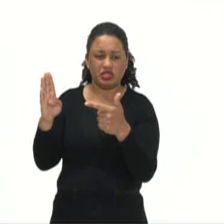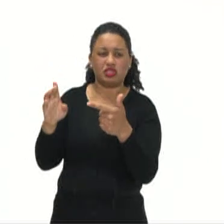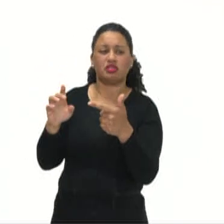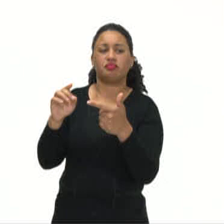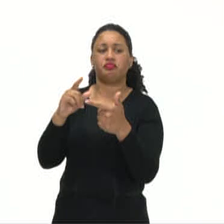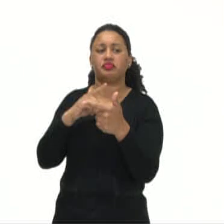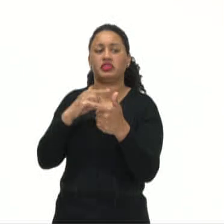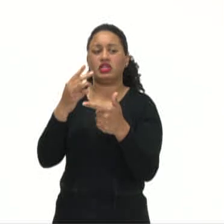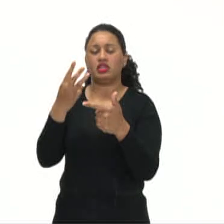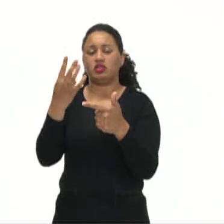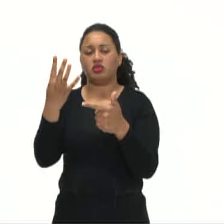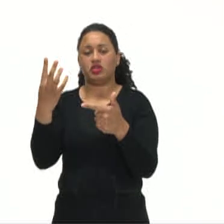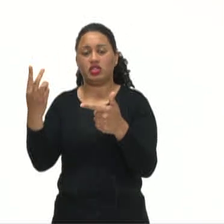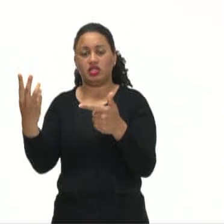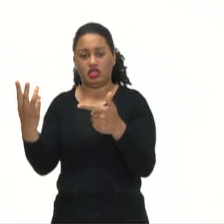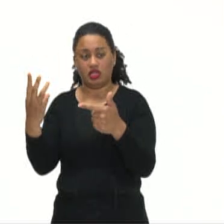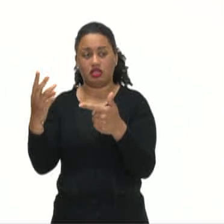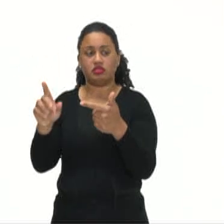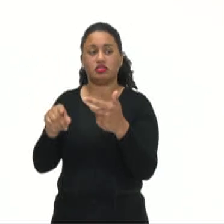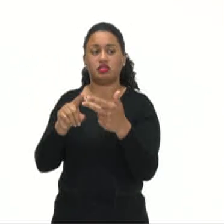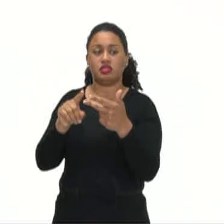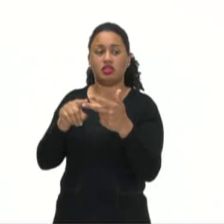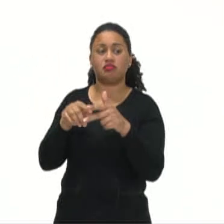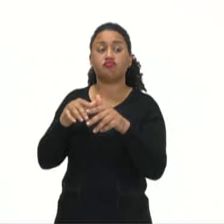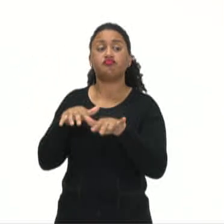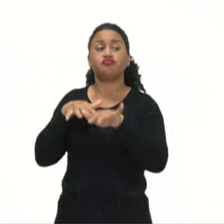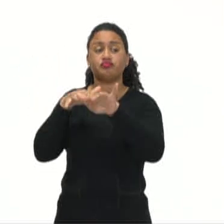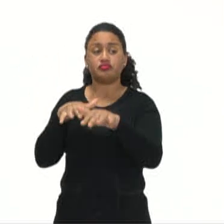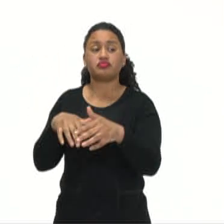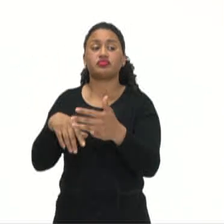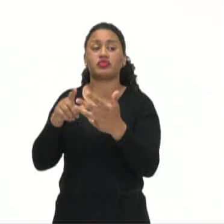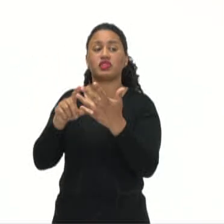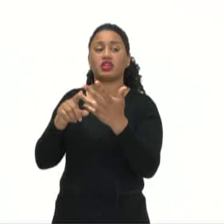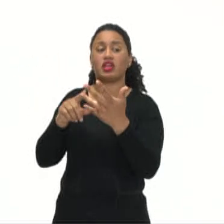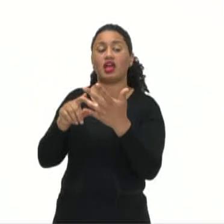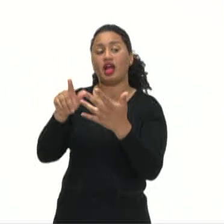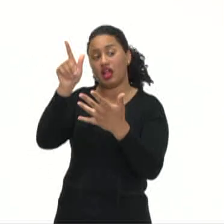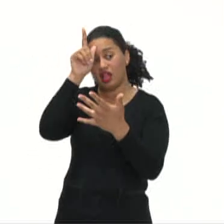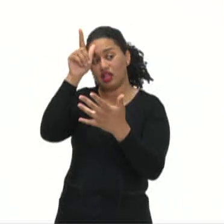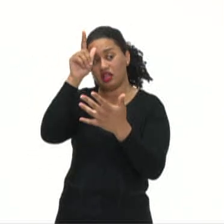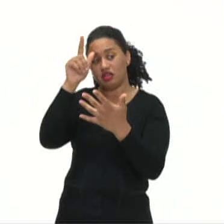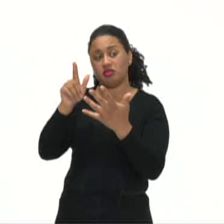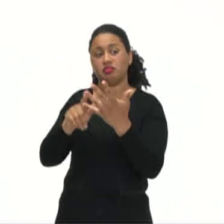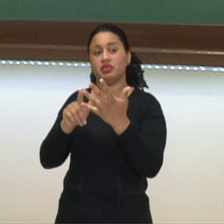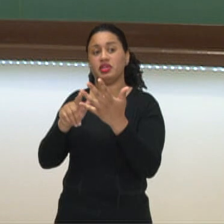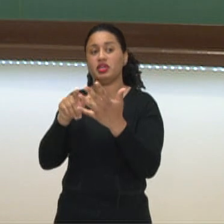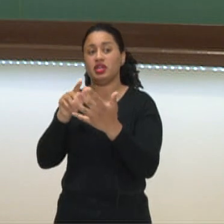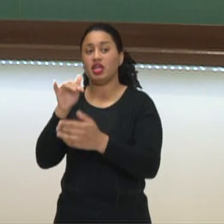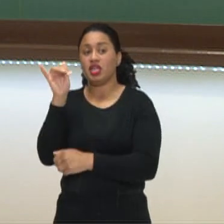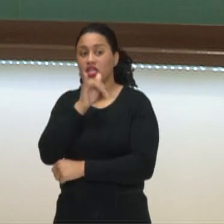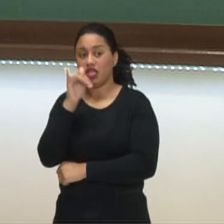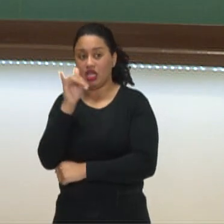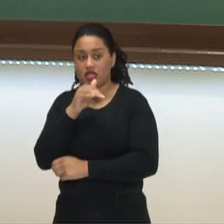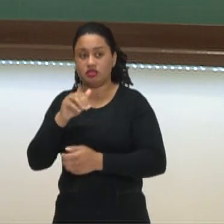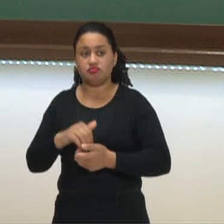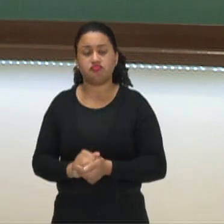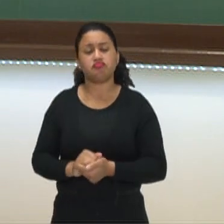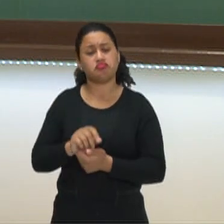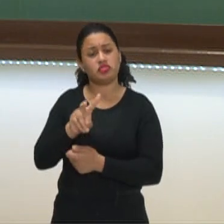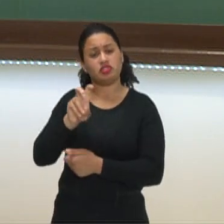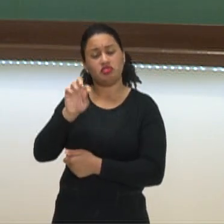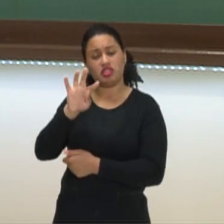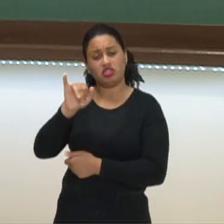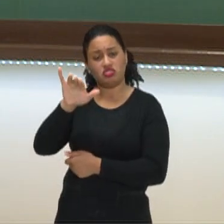343,2 habitantes por quilômetro quadrado, Reino Unido, Alemanha e Itália, seguindo esse ranking. O Vaticano não entra aqui